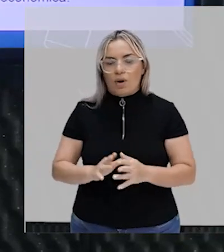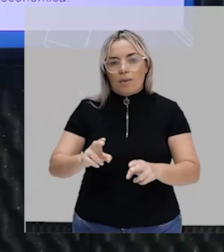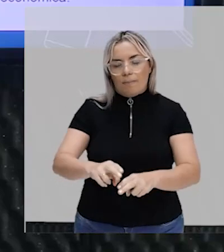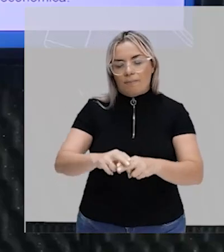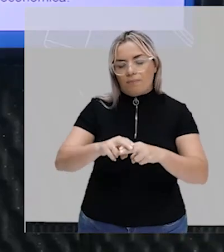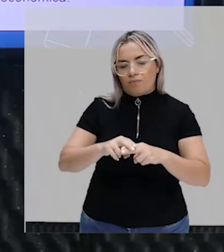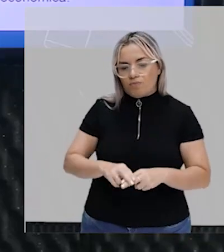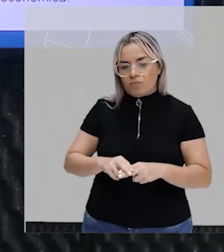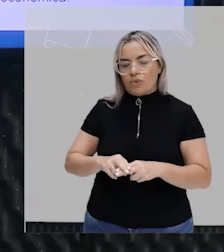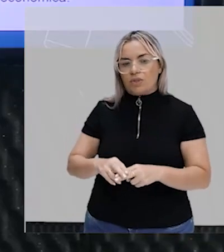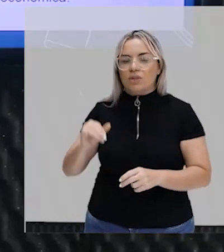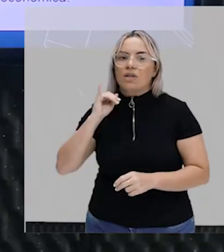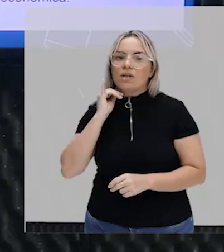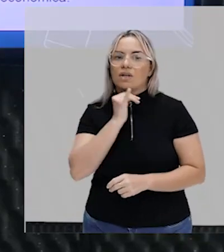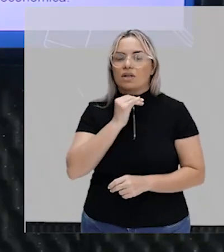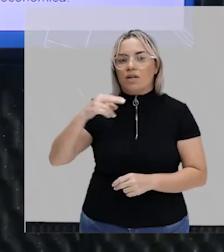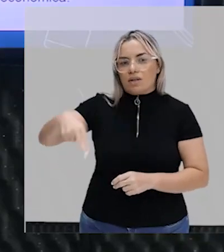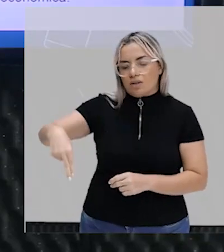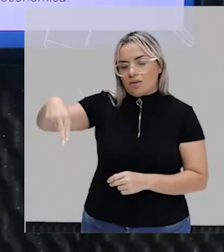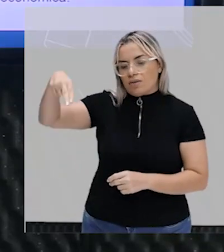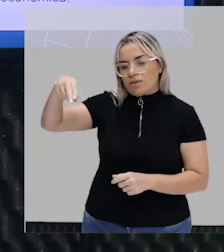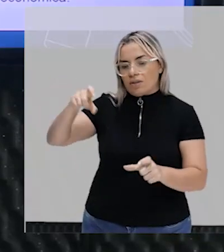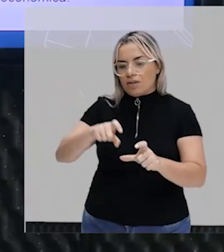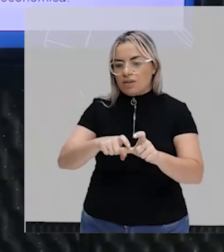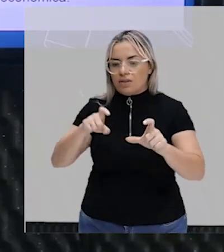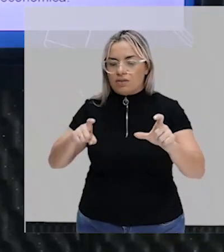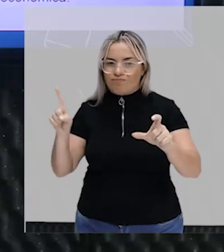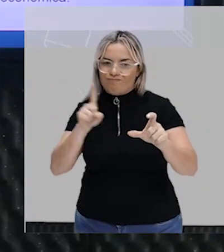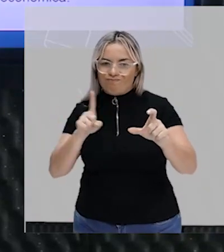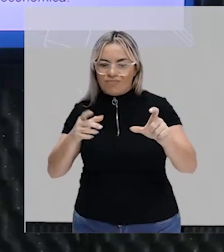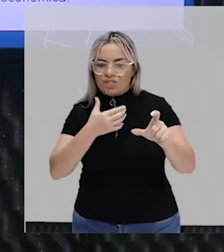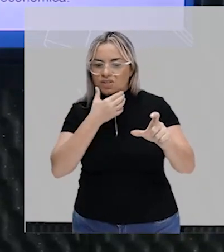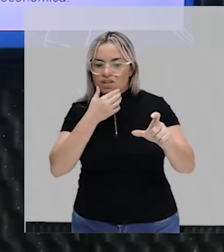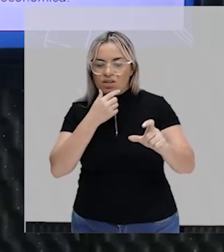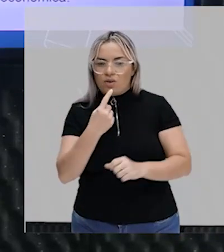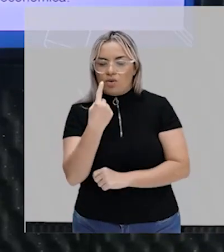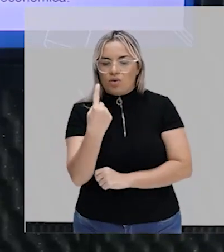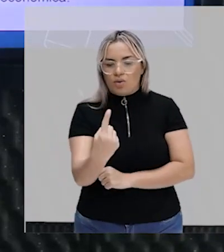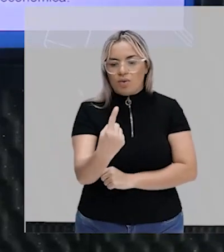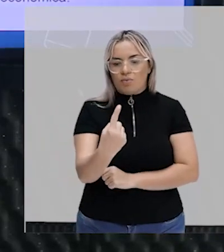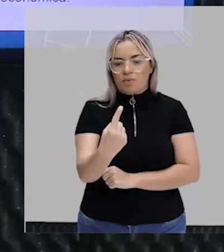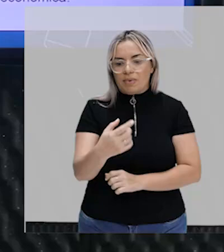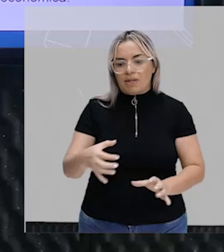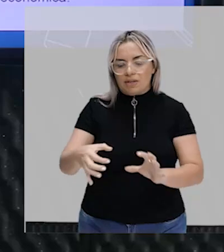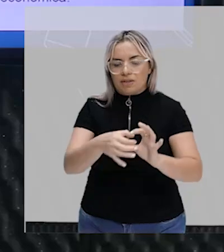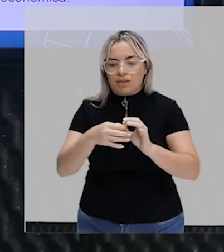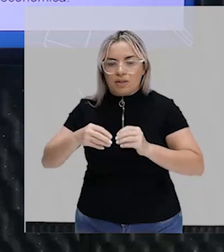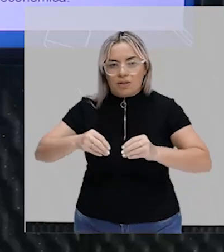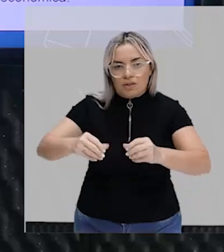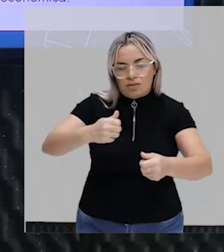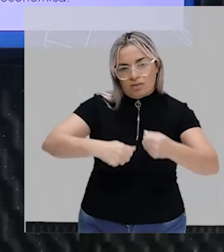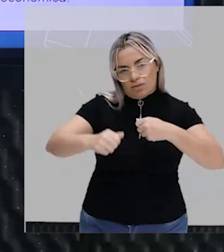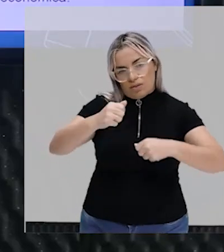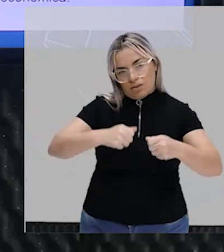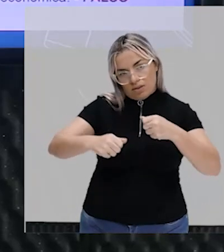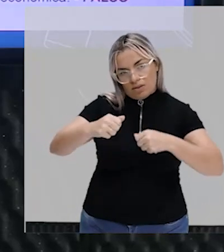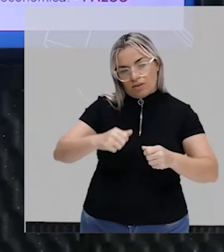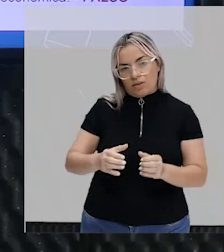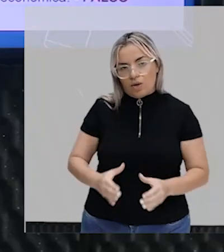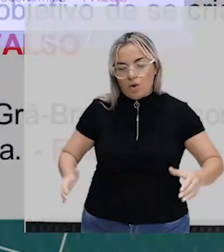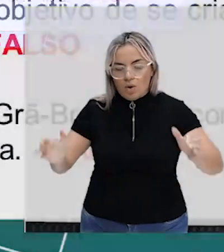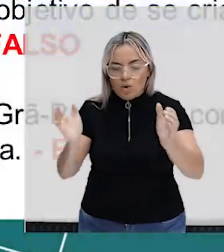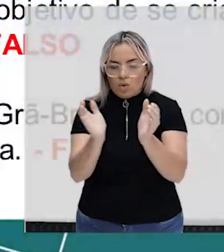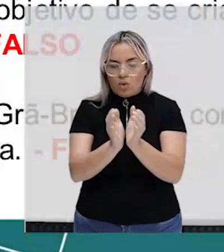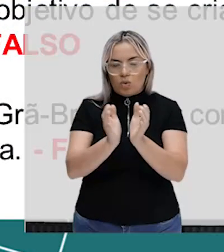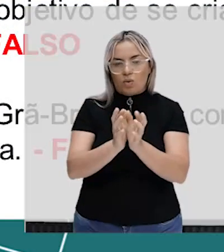Grã-Bretanha, para começar, e eles não formam apenas uma integração territorial e econômica. Eles formam ali o chamado Reino Unido, tá certo?